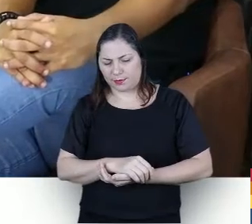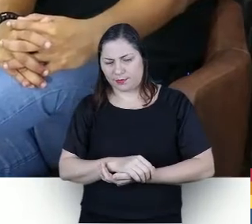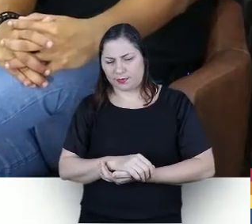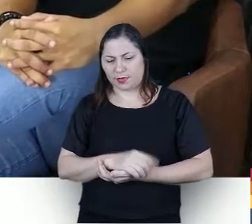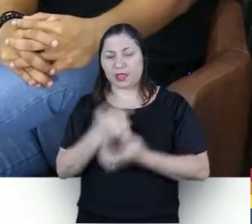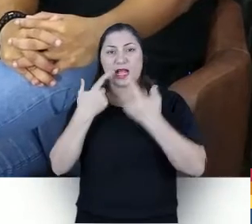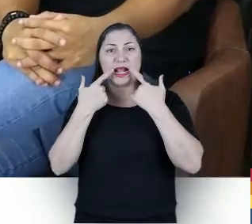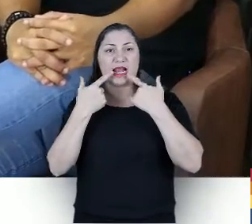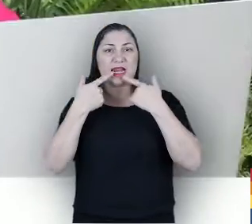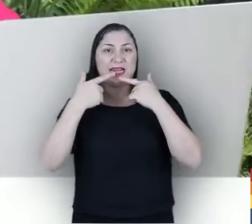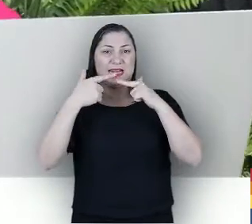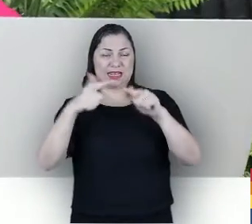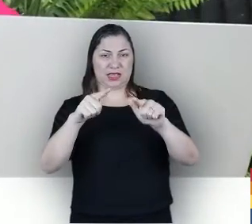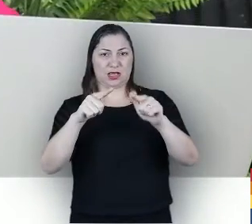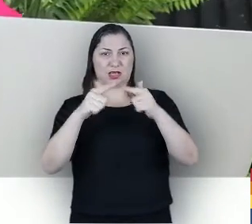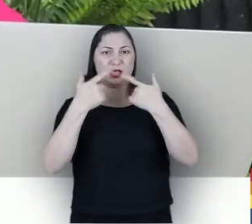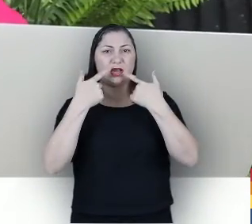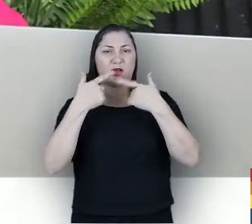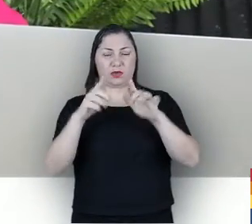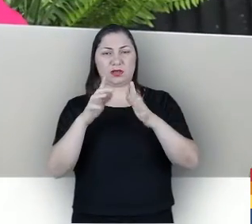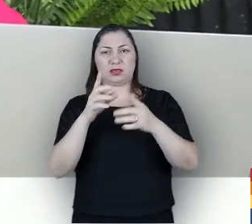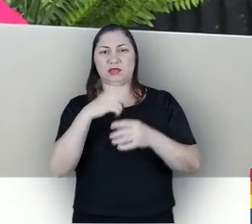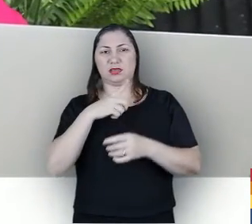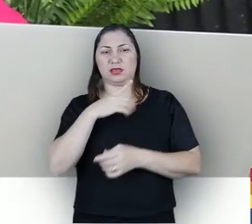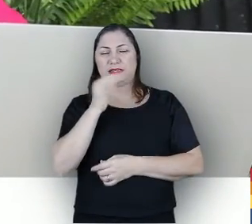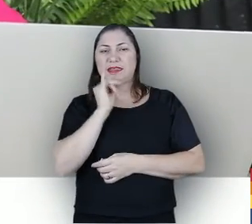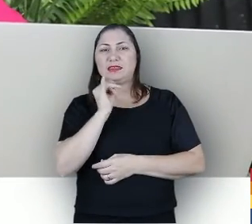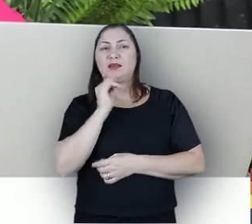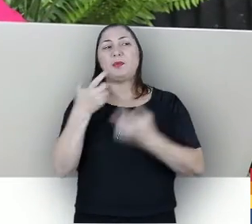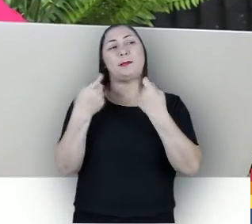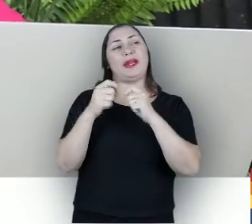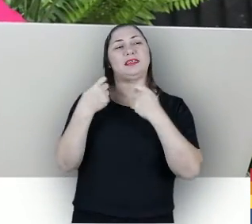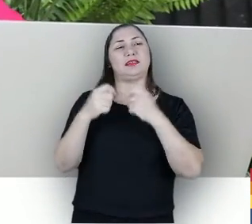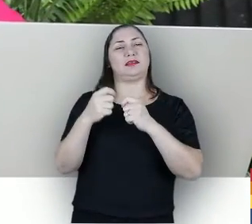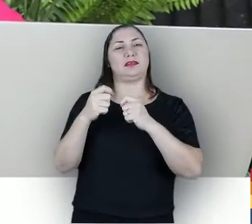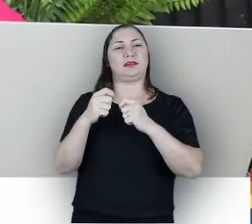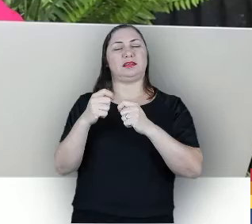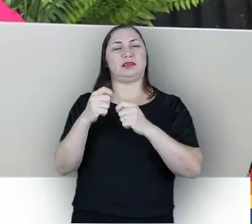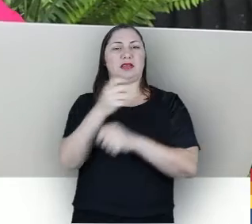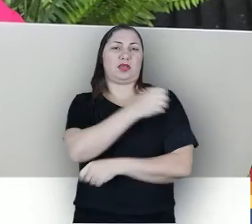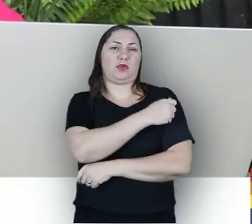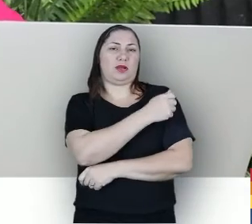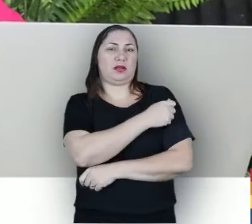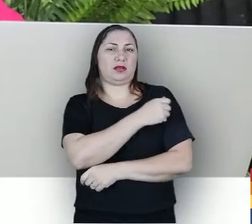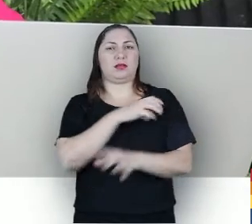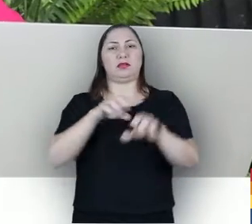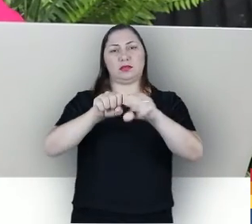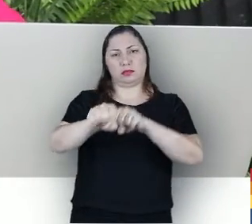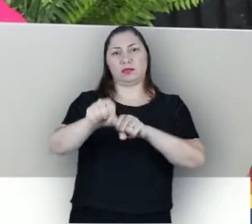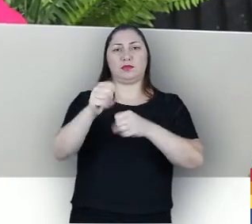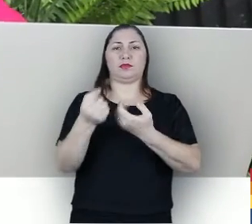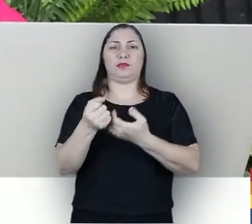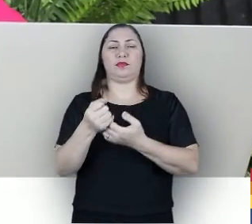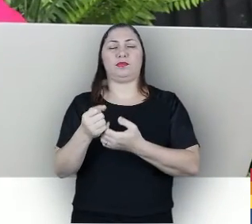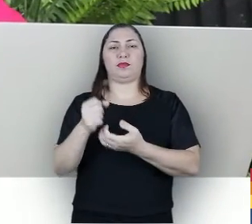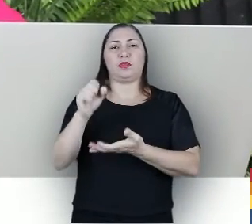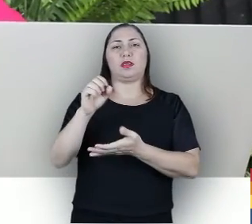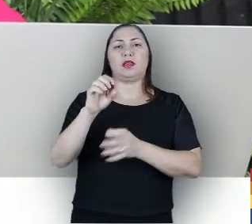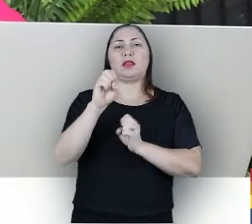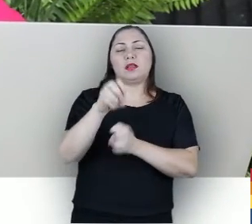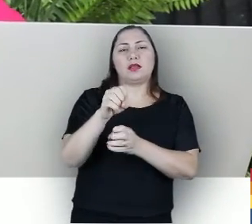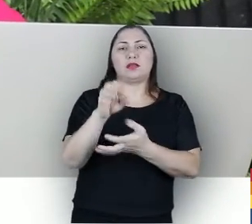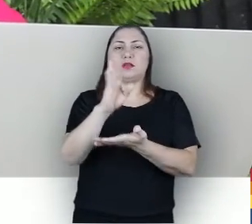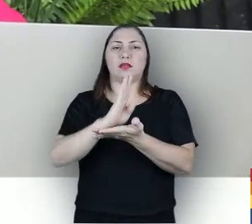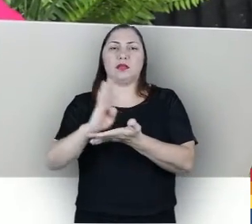Então... Perfeito. Aí eu tenho mais uma pergunta, né, para a gente continuar aqui nosso debate. A gente sabe